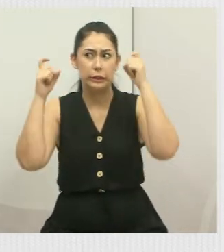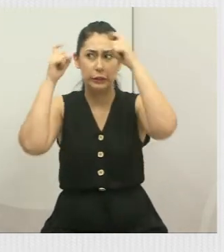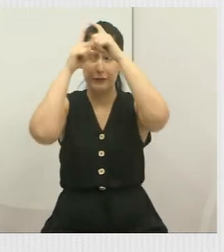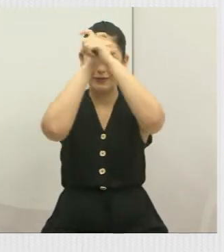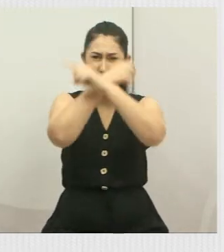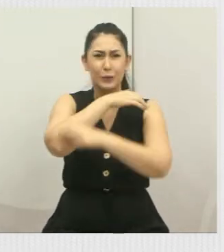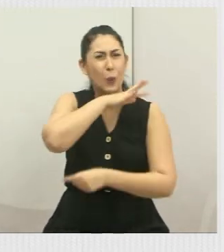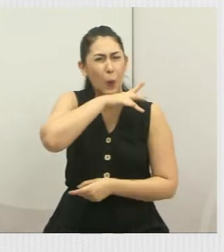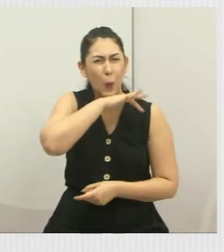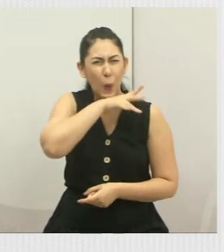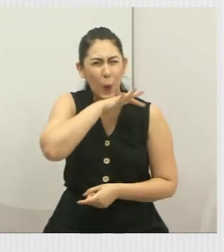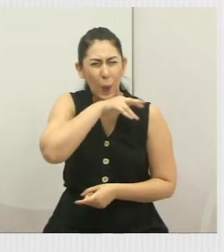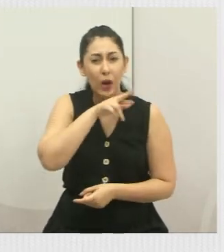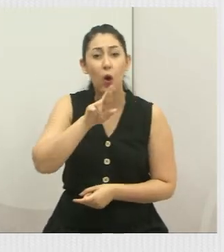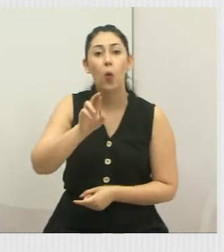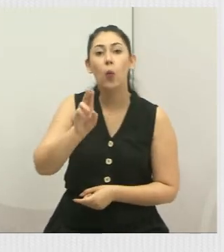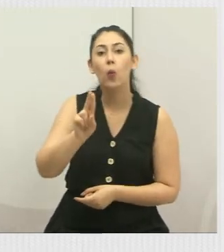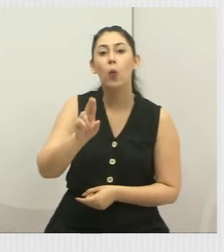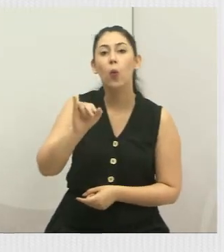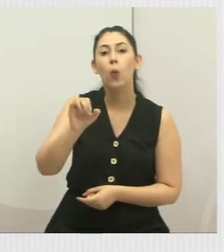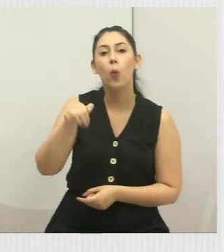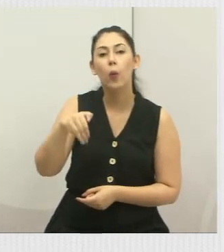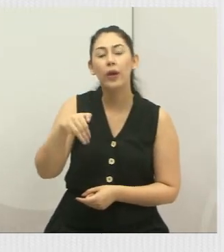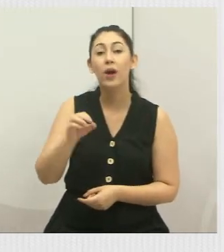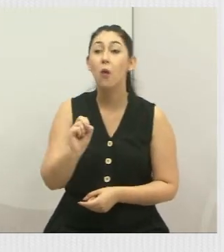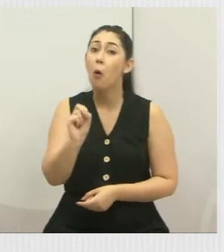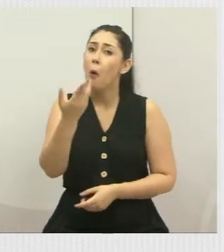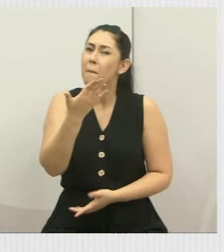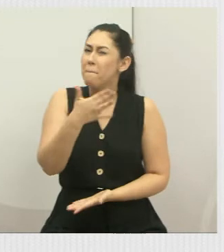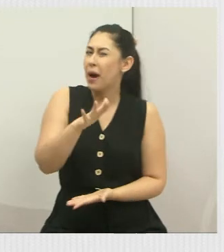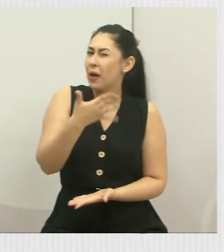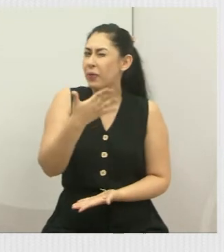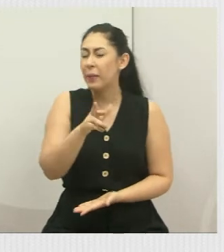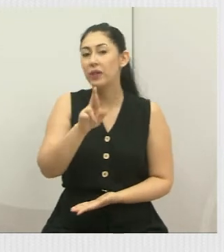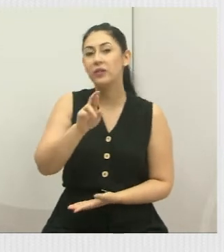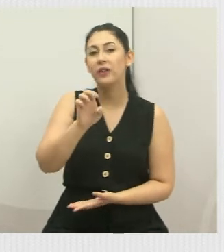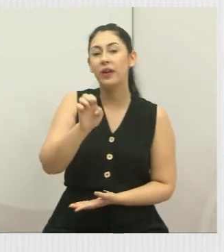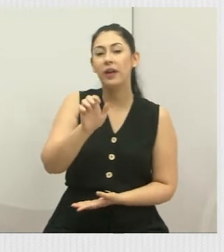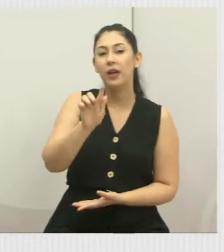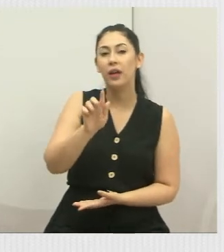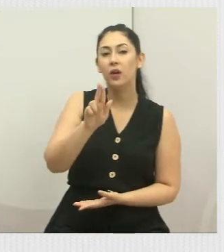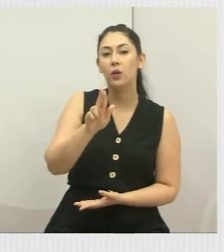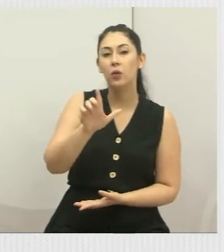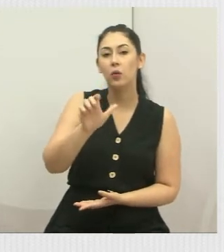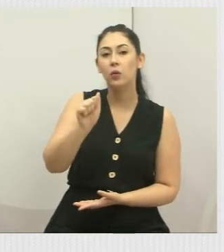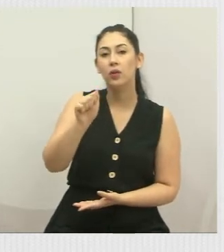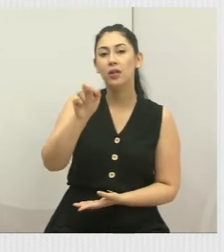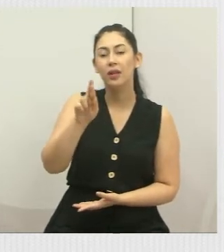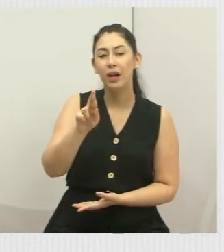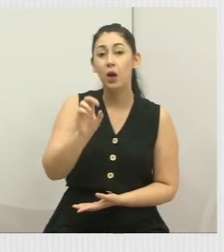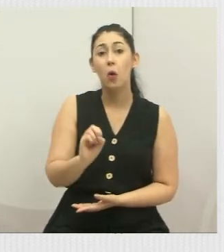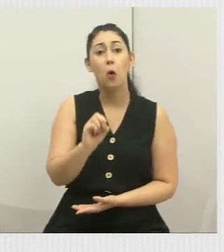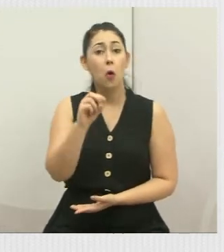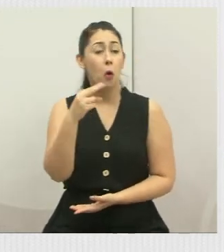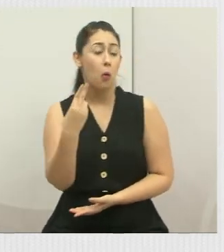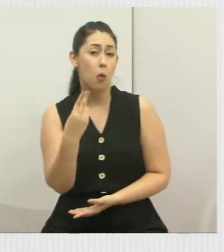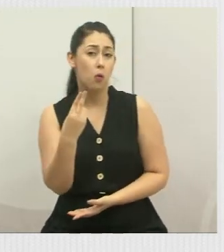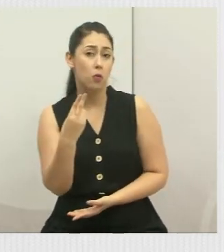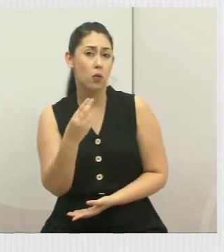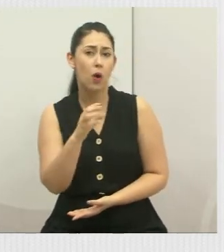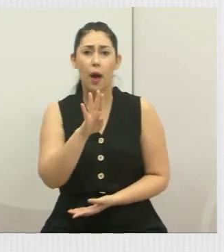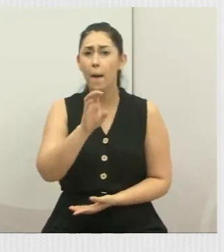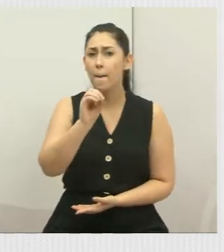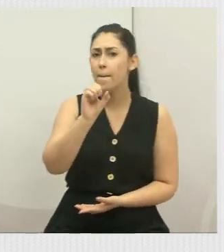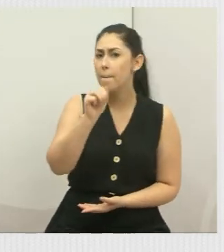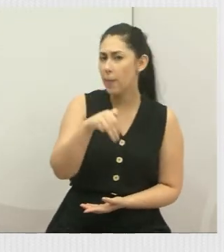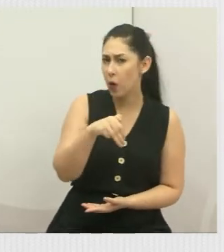ruim, ele está razoável, e aí você vai dar regular, ou se ele é um tema tranquilo, ou ele é um tema